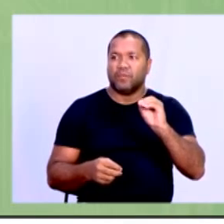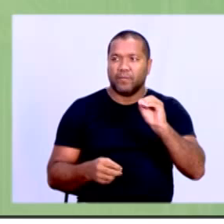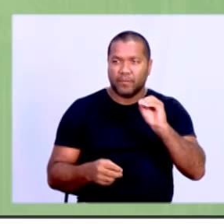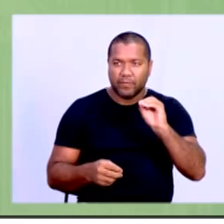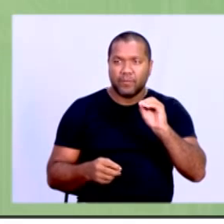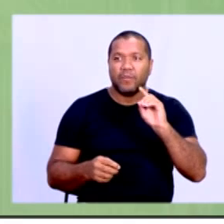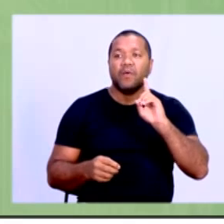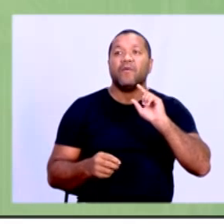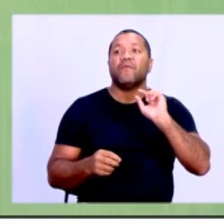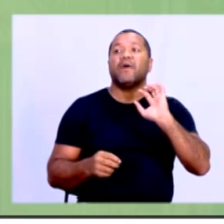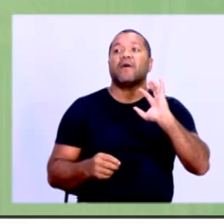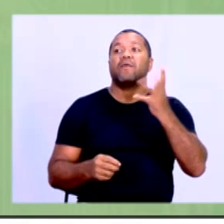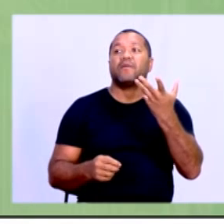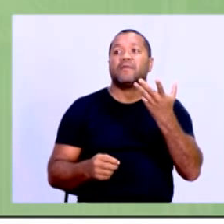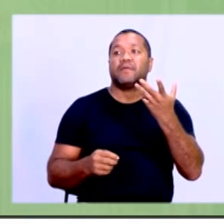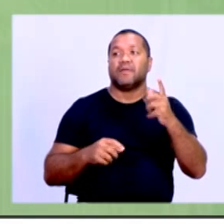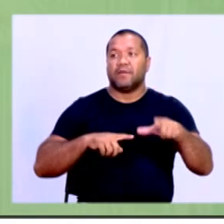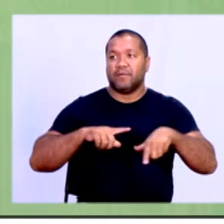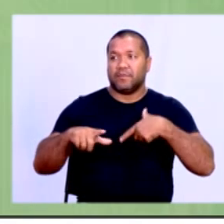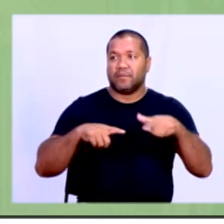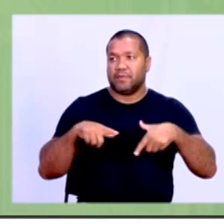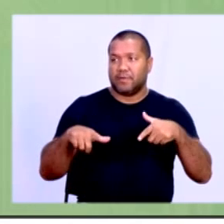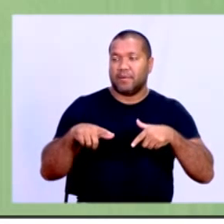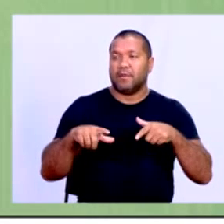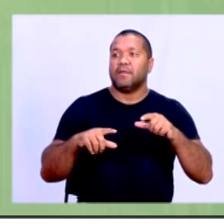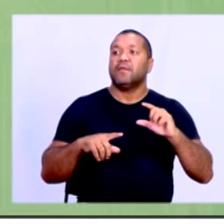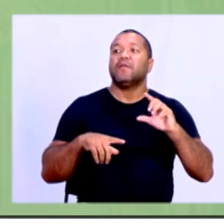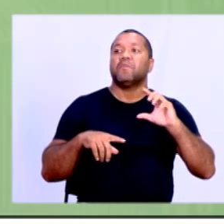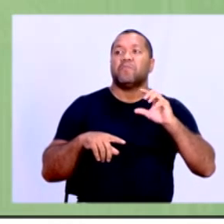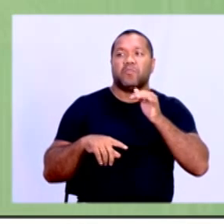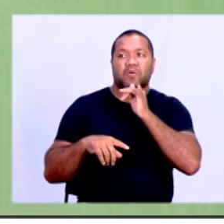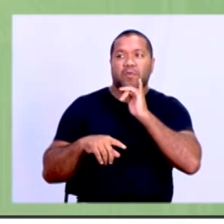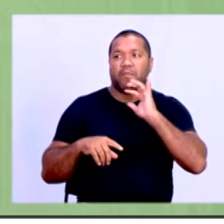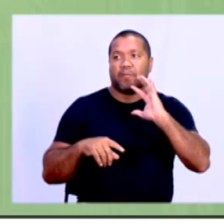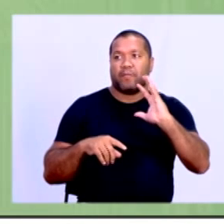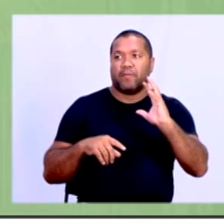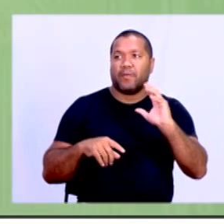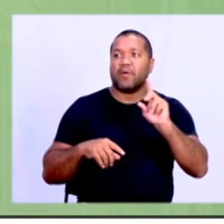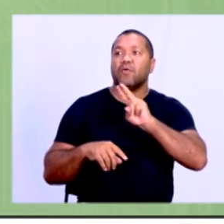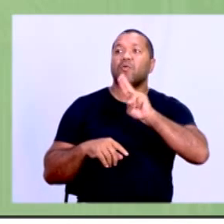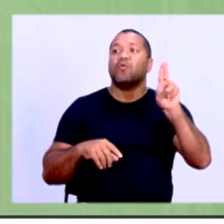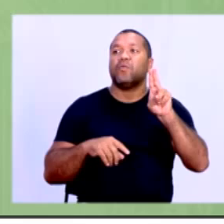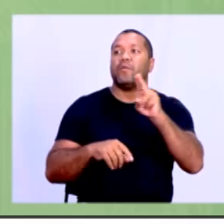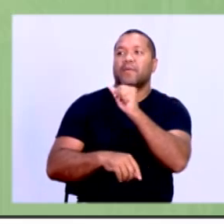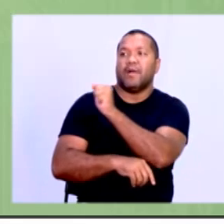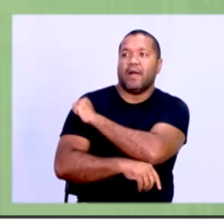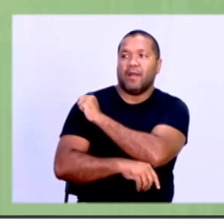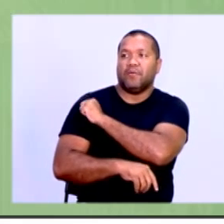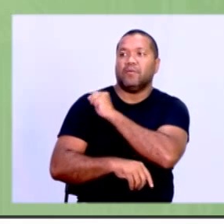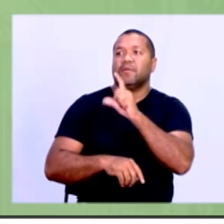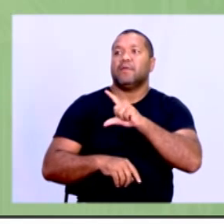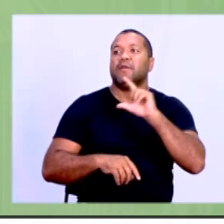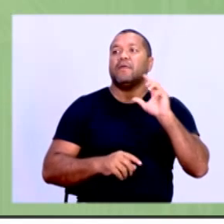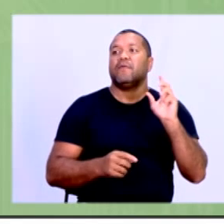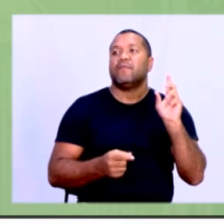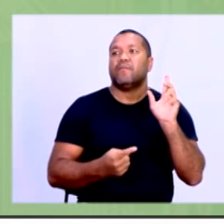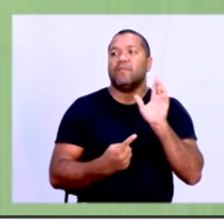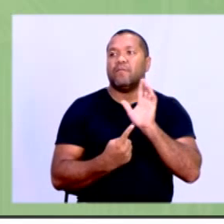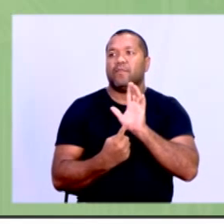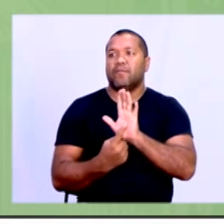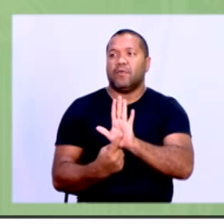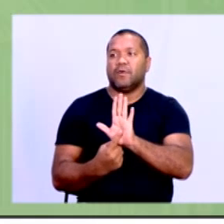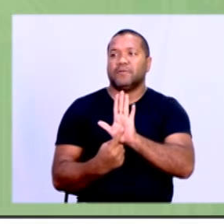alguma ação, né? Então a ação eu pegaria o nome aluno e retornaria uma view, ó, com o nome do